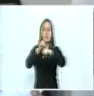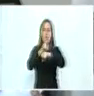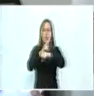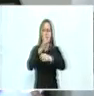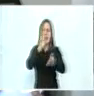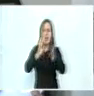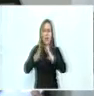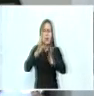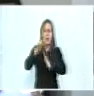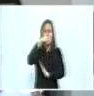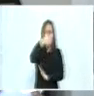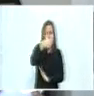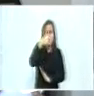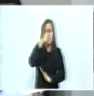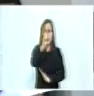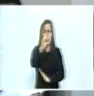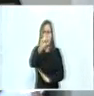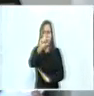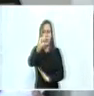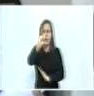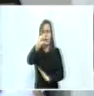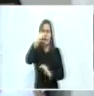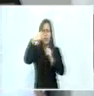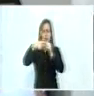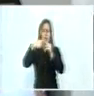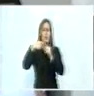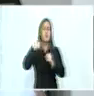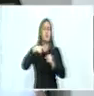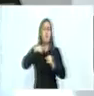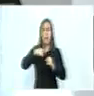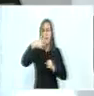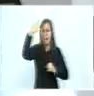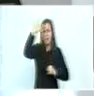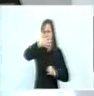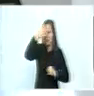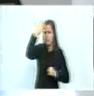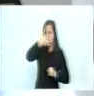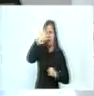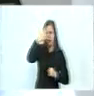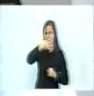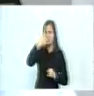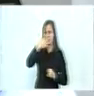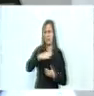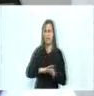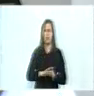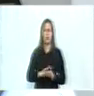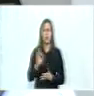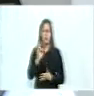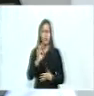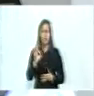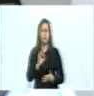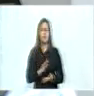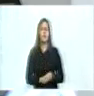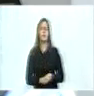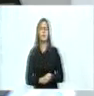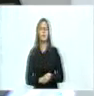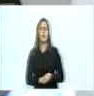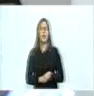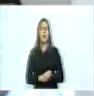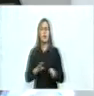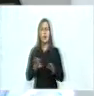entre os 28 municípios mineiros mais transparentes do Estado de Minas Gerais, obtendo a posição de